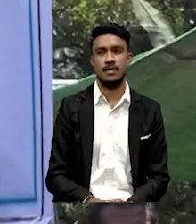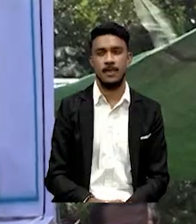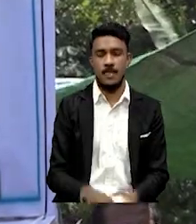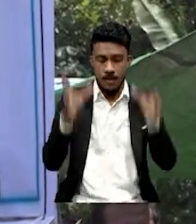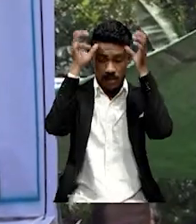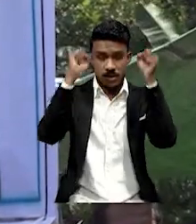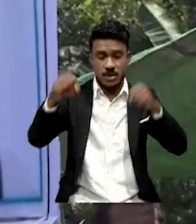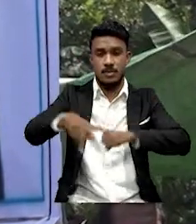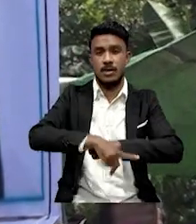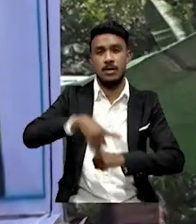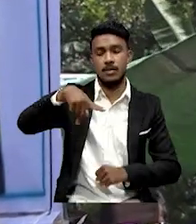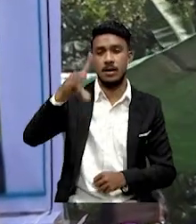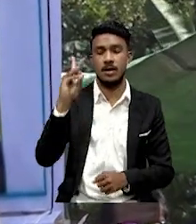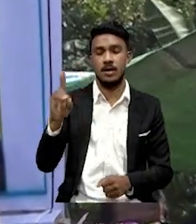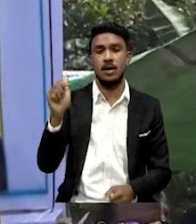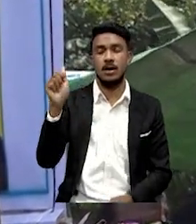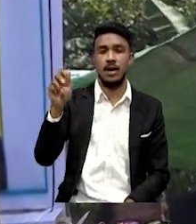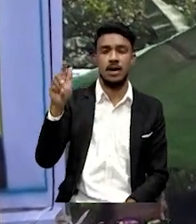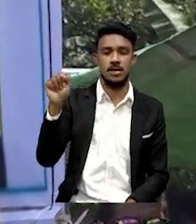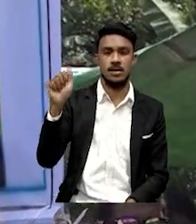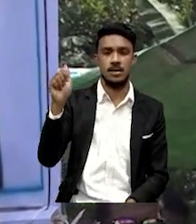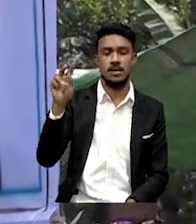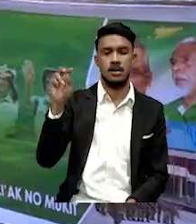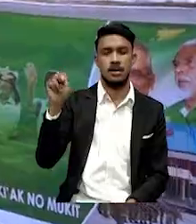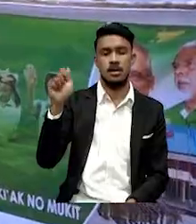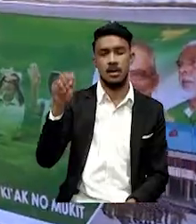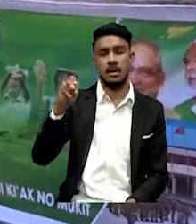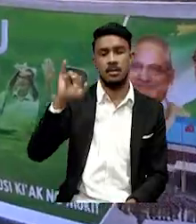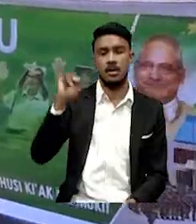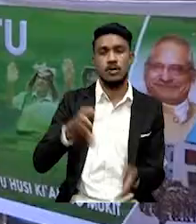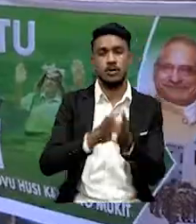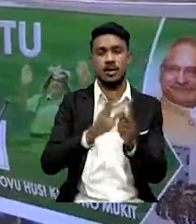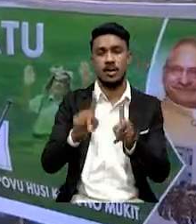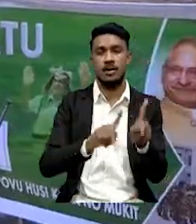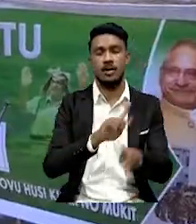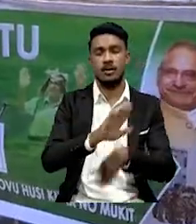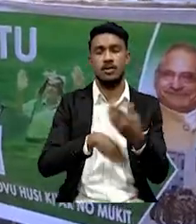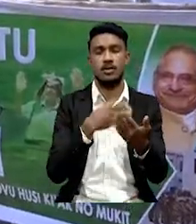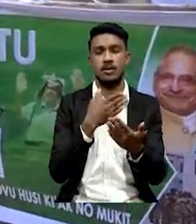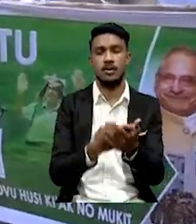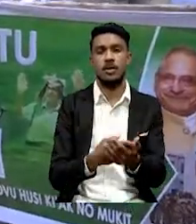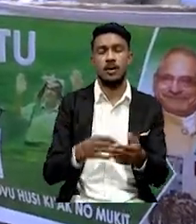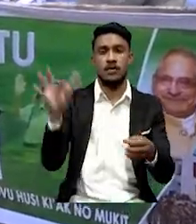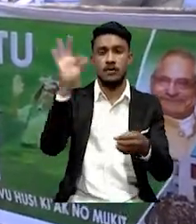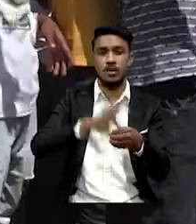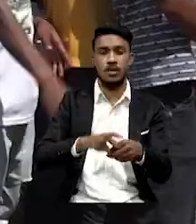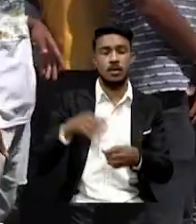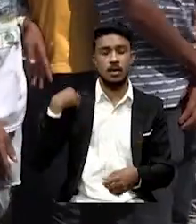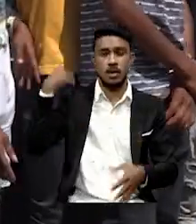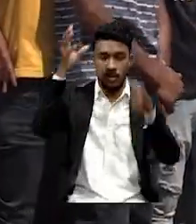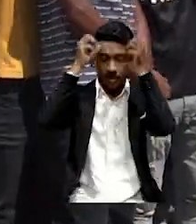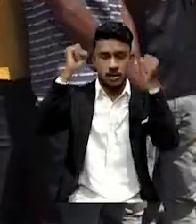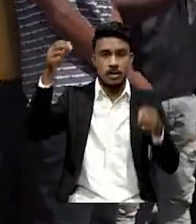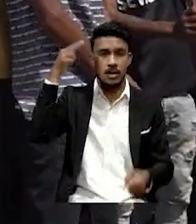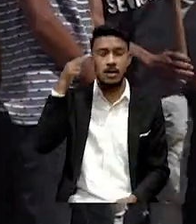Presidente do Partido Democrático, Mariano Assanam Sabino, alerta bani militante Sira e Halolotoi a tu vota ba candidato Presidente da República, José